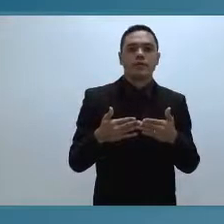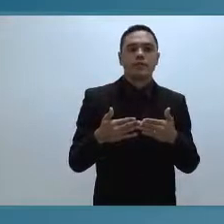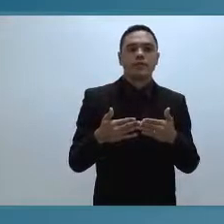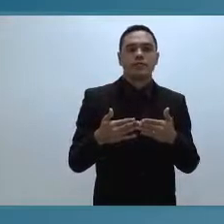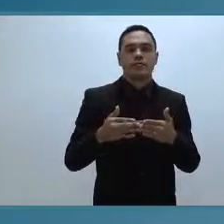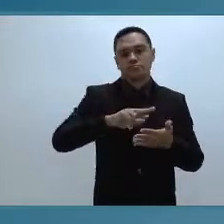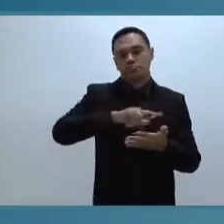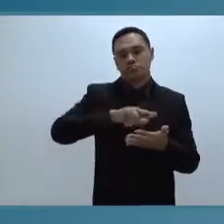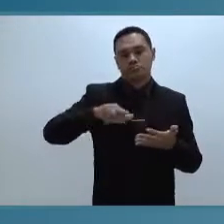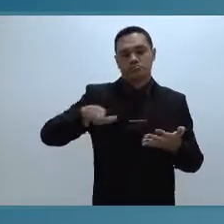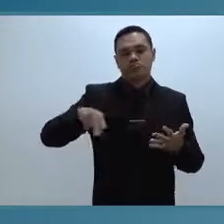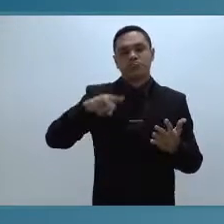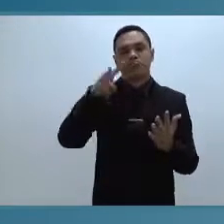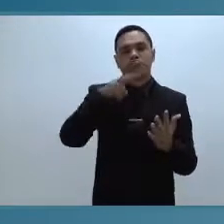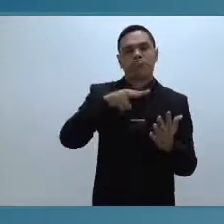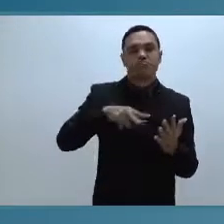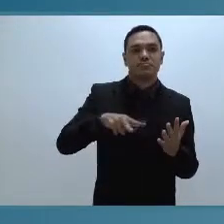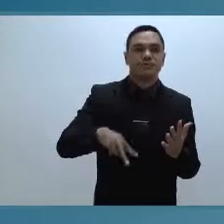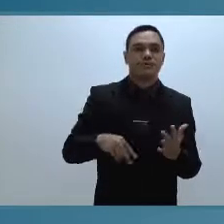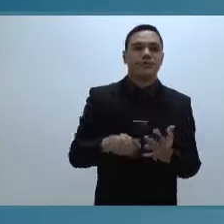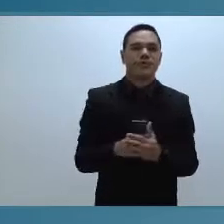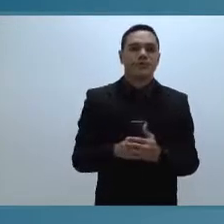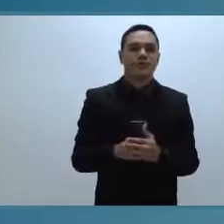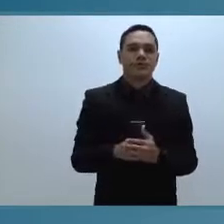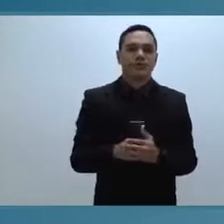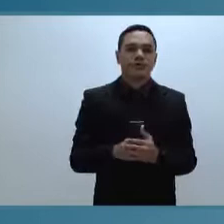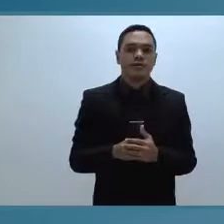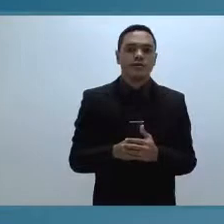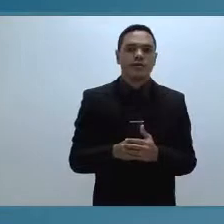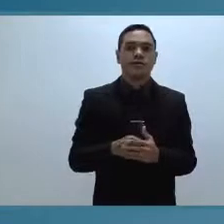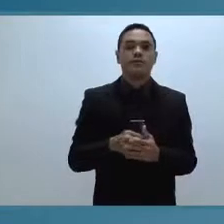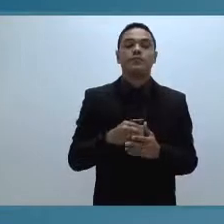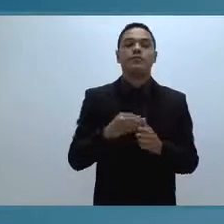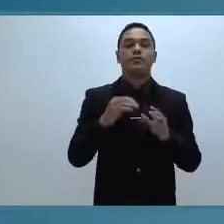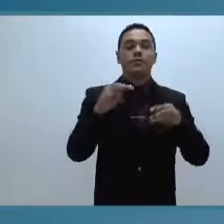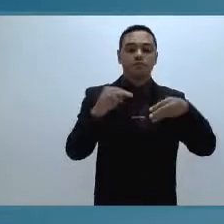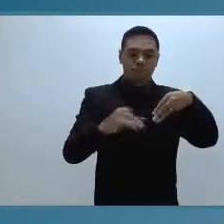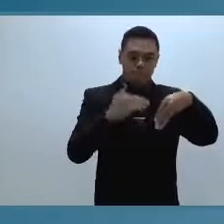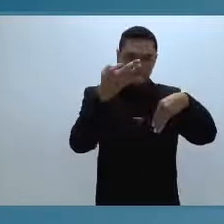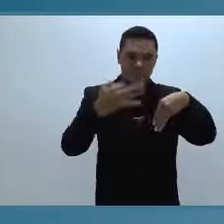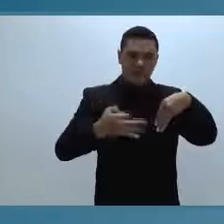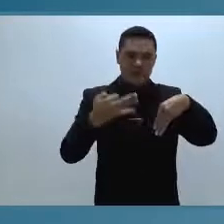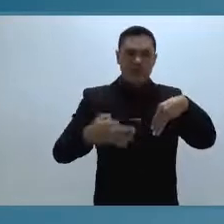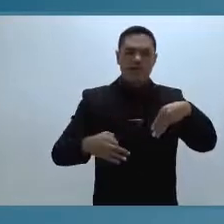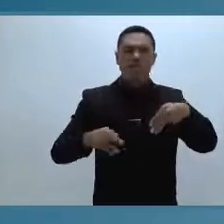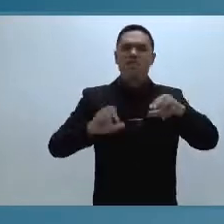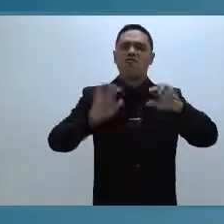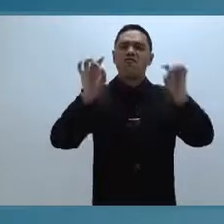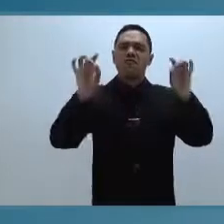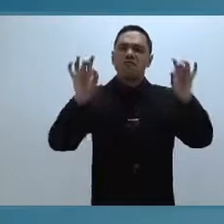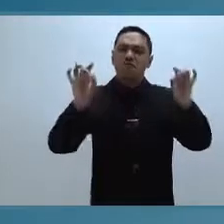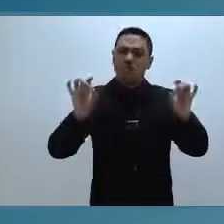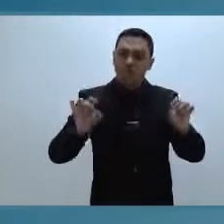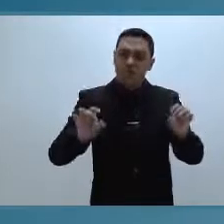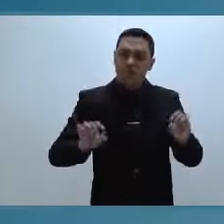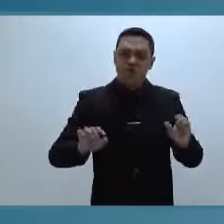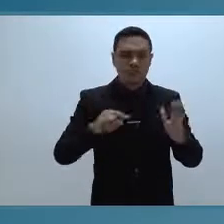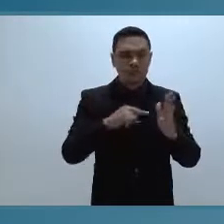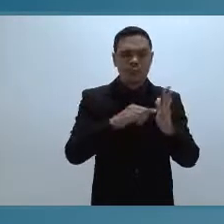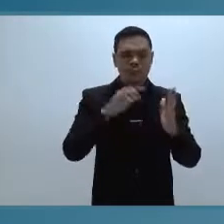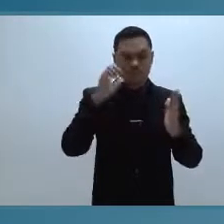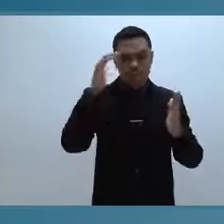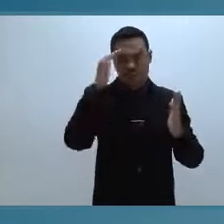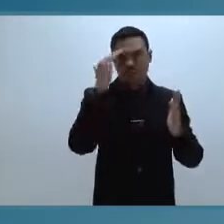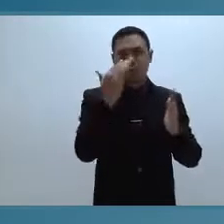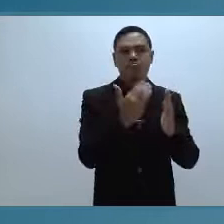pergunta. Cabe registrar que a magistrada requerente preenche os requisitos previstos no artigo 3º, tendo em vista